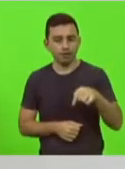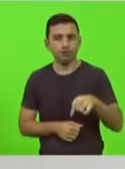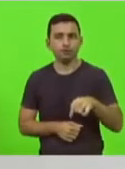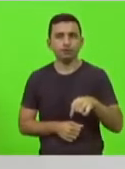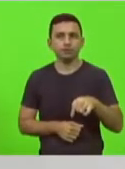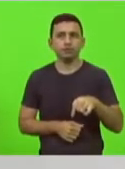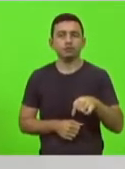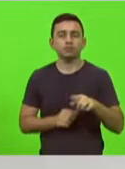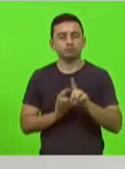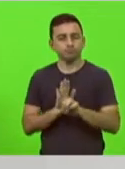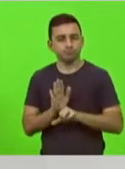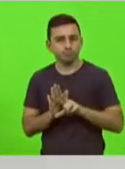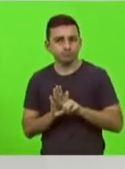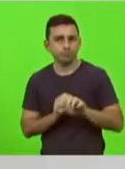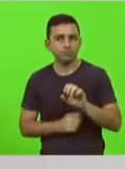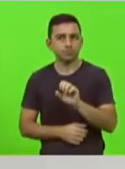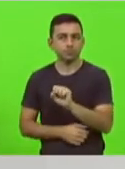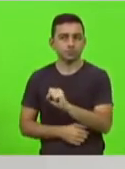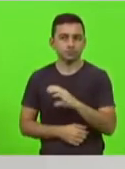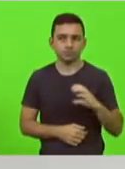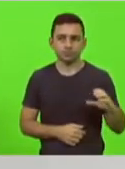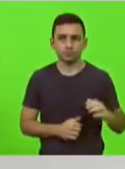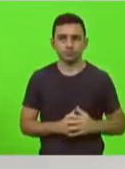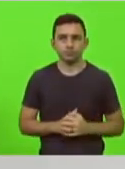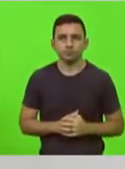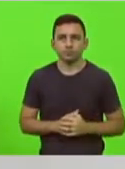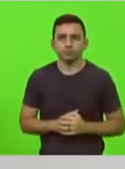no Legislativo catarinense.